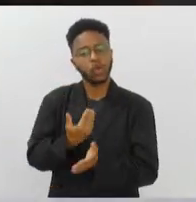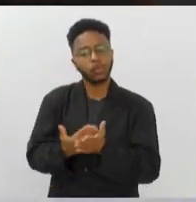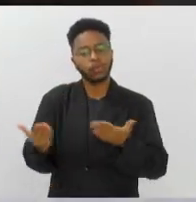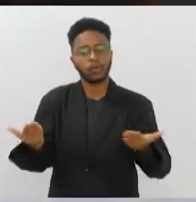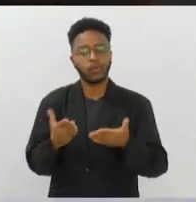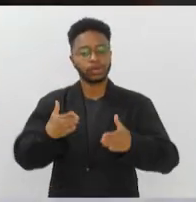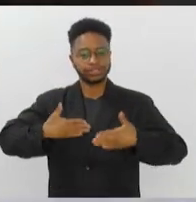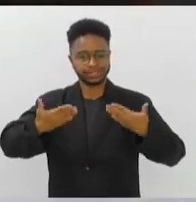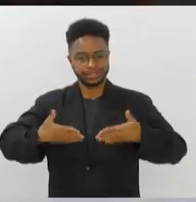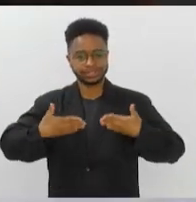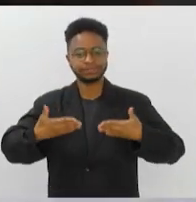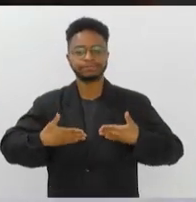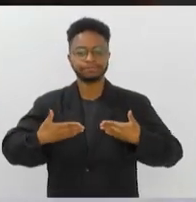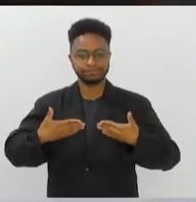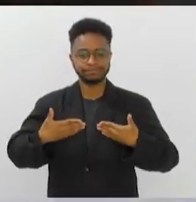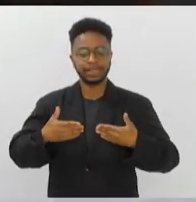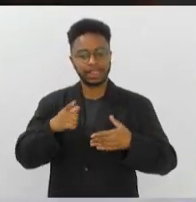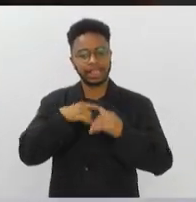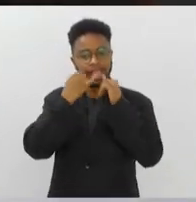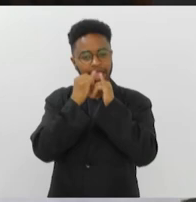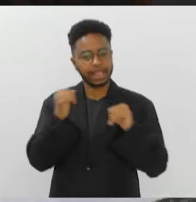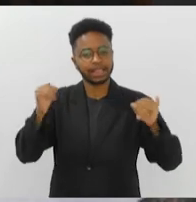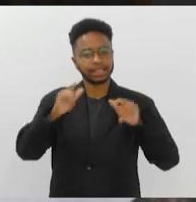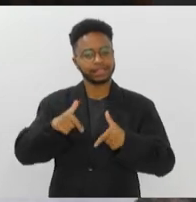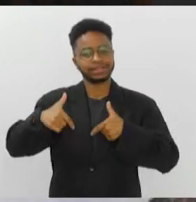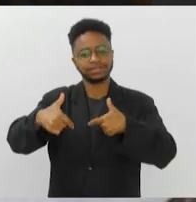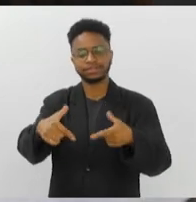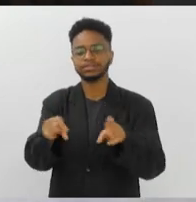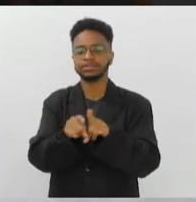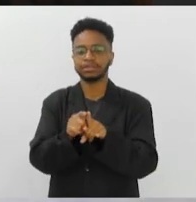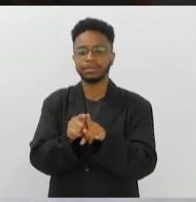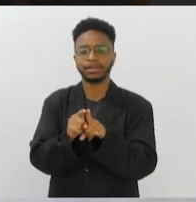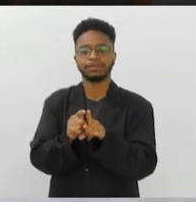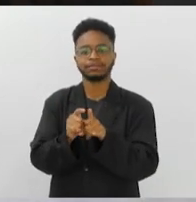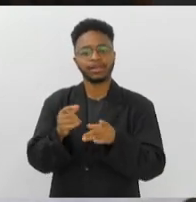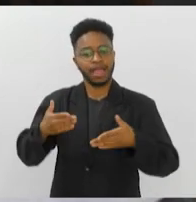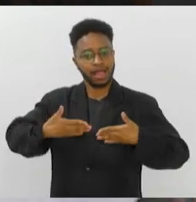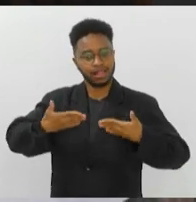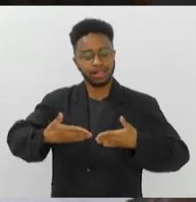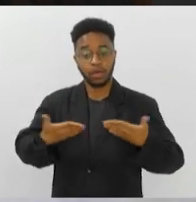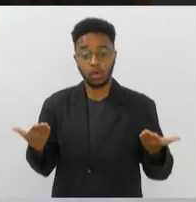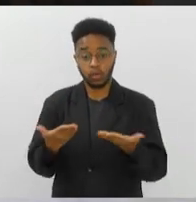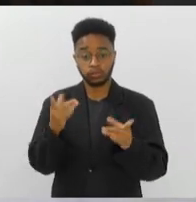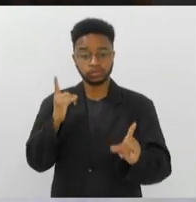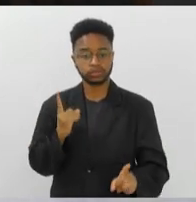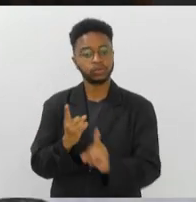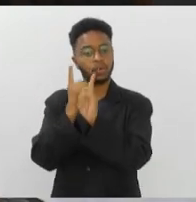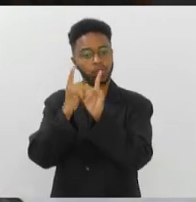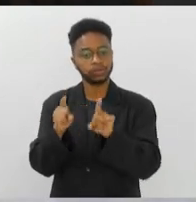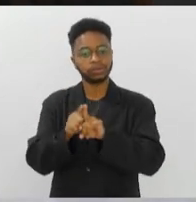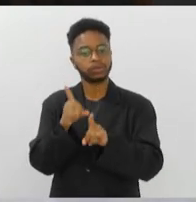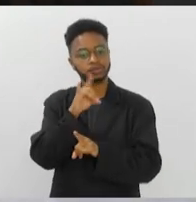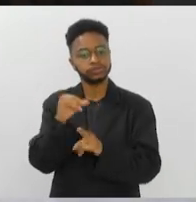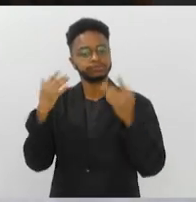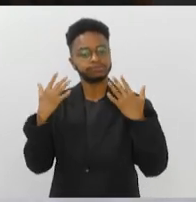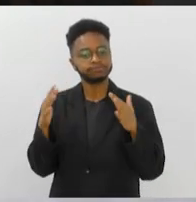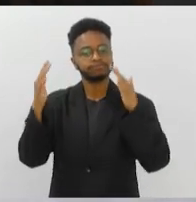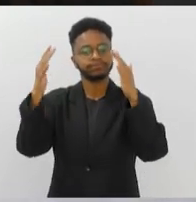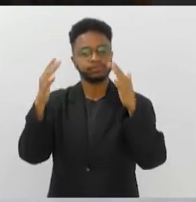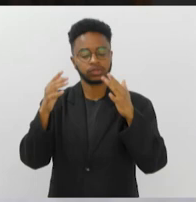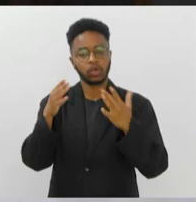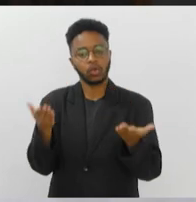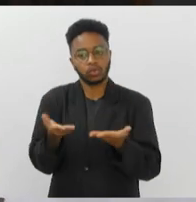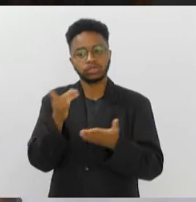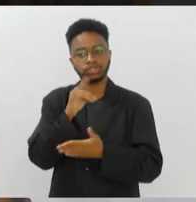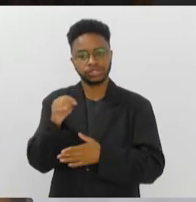aqui com toda a energia, com toda a disposição. Hoje é um encontro, é um dia de comemoração, é um